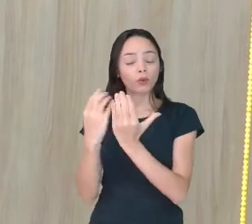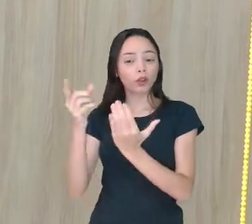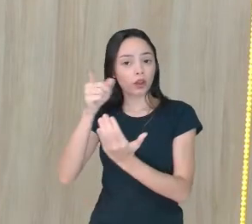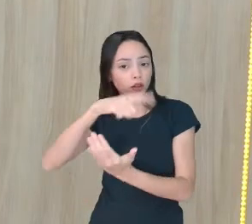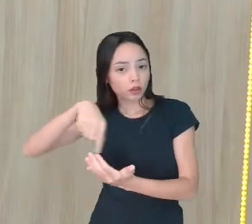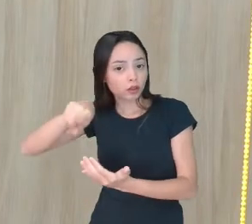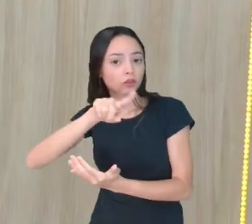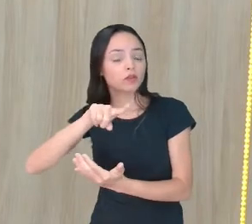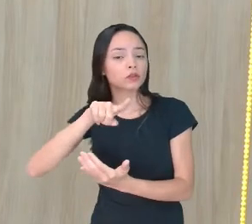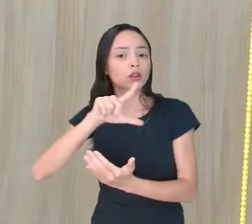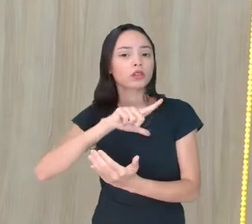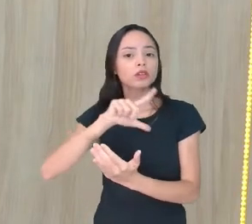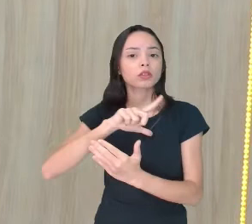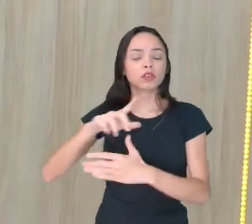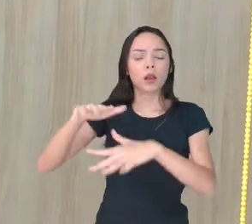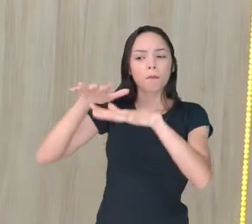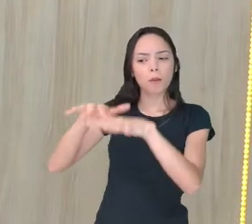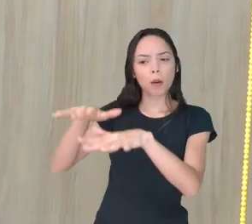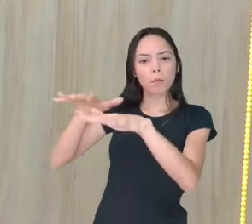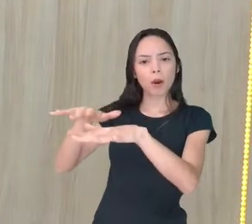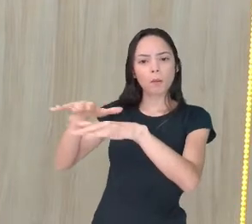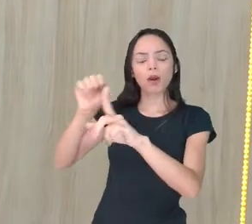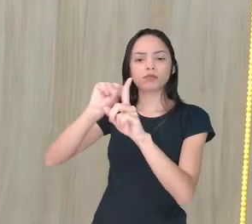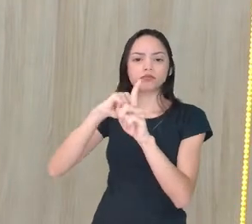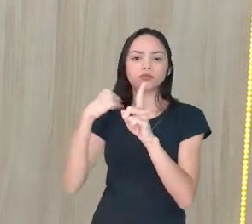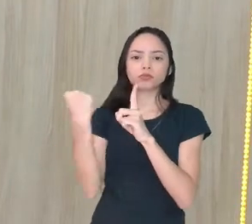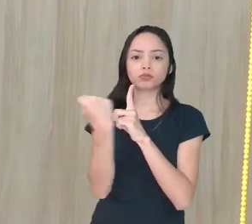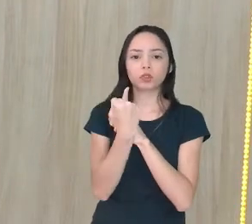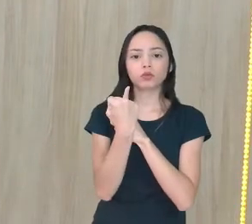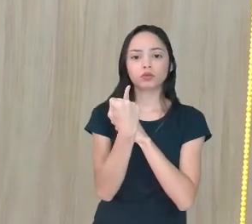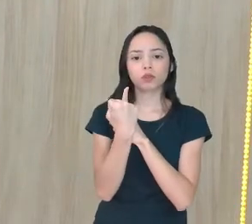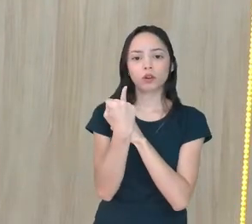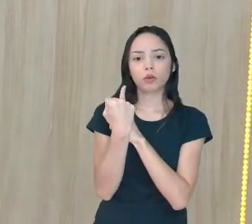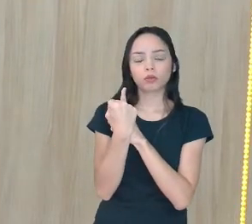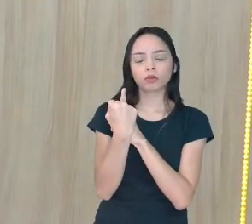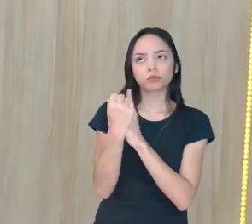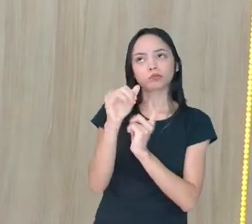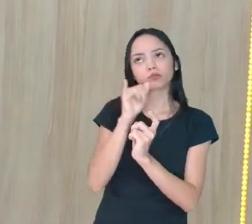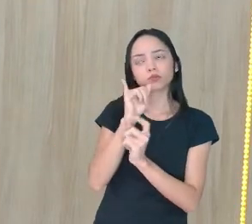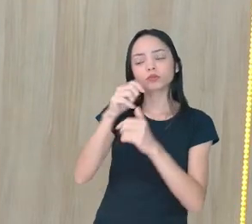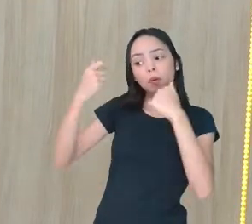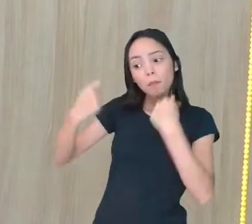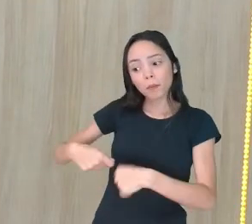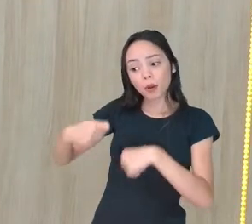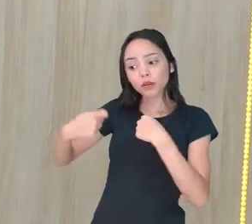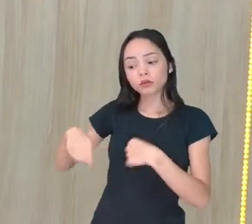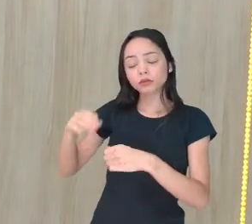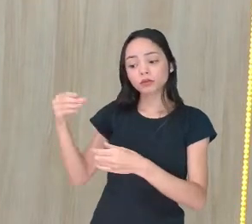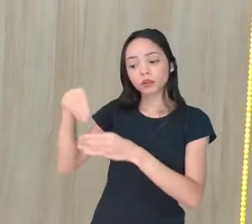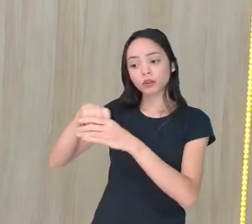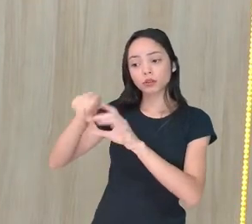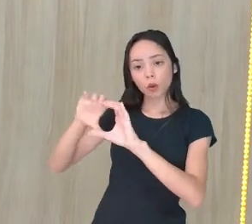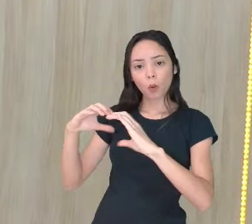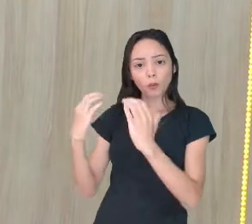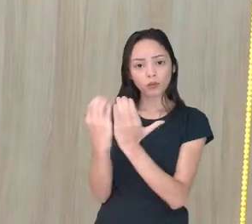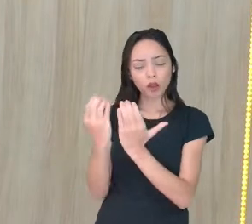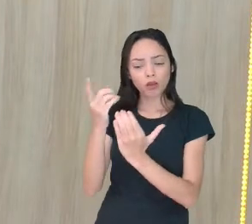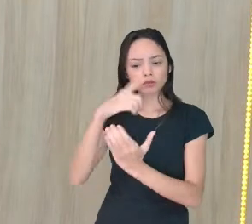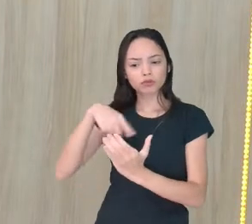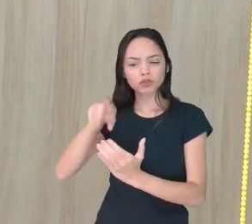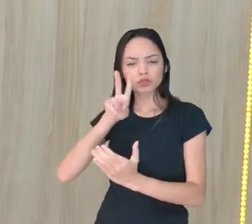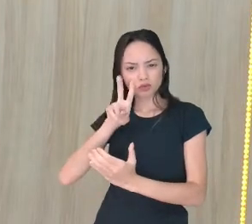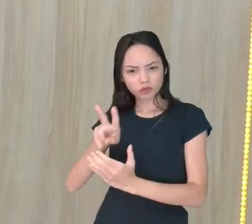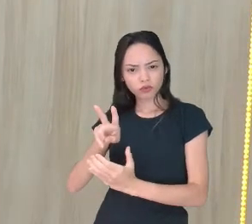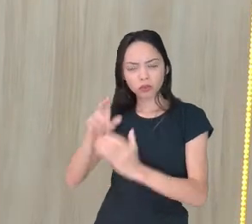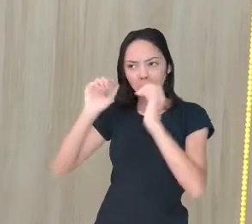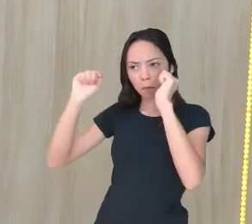vocês manifestações sociais por demandas, né, das suas comunidades? Será que a gente, vez ou